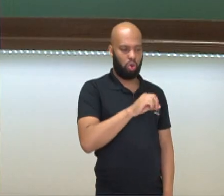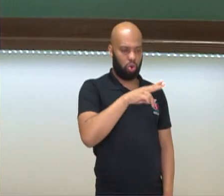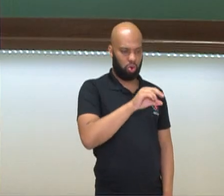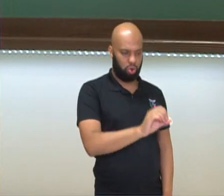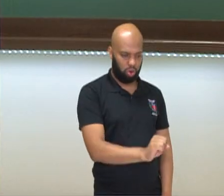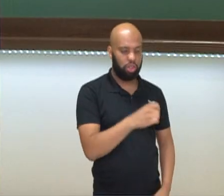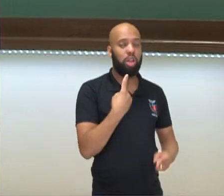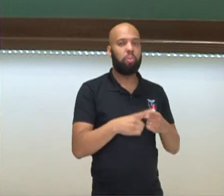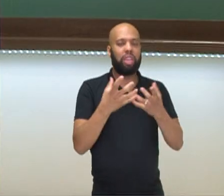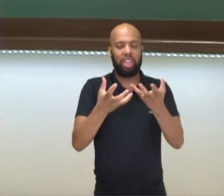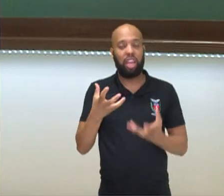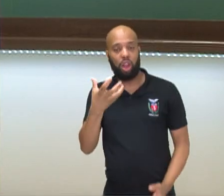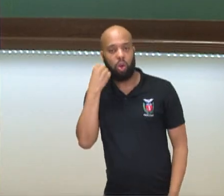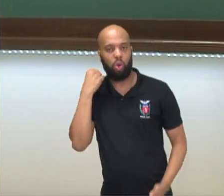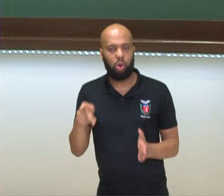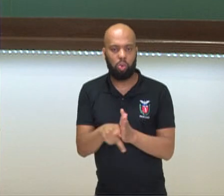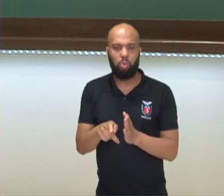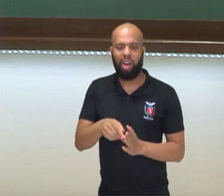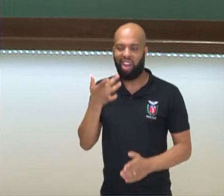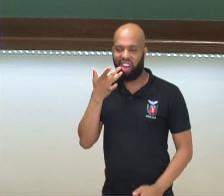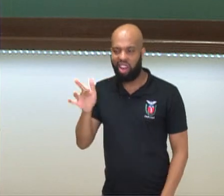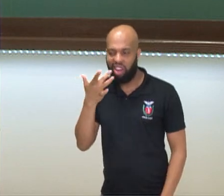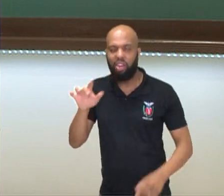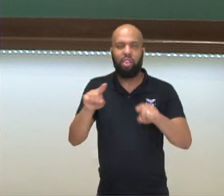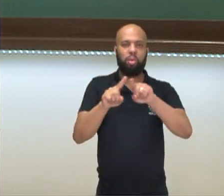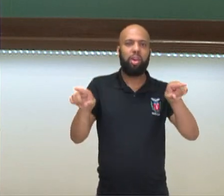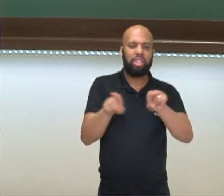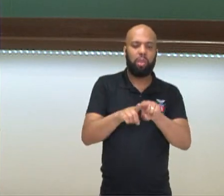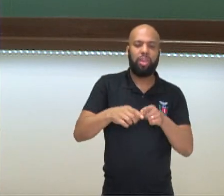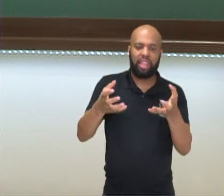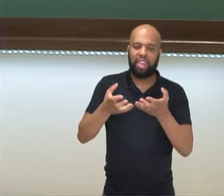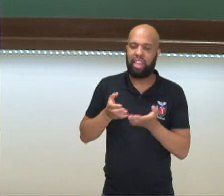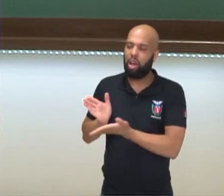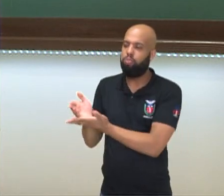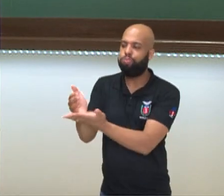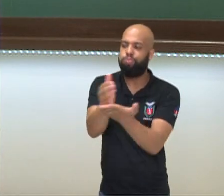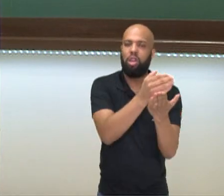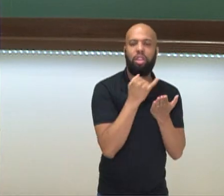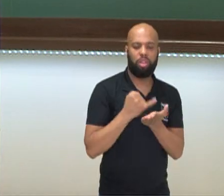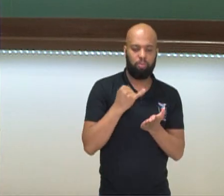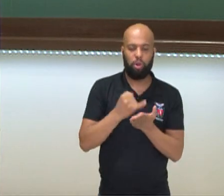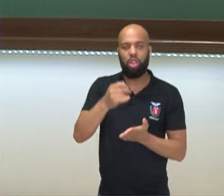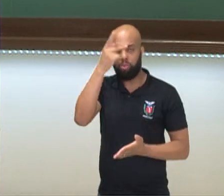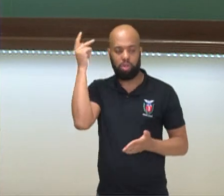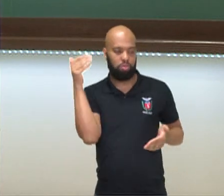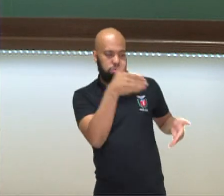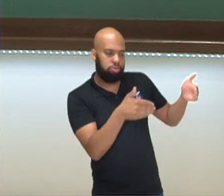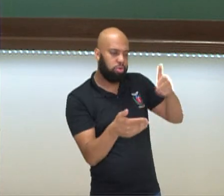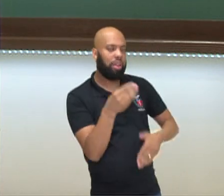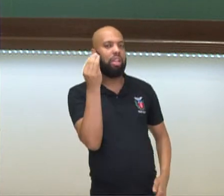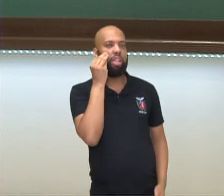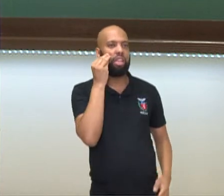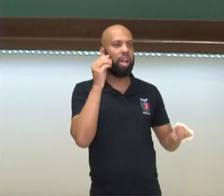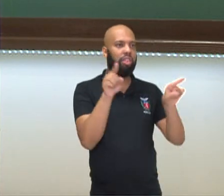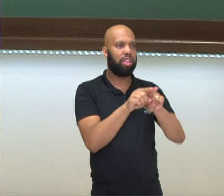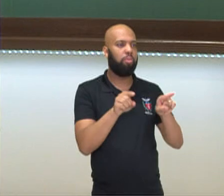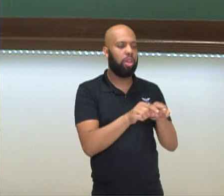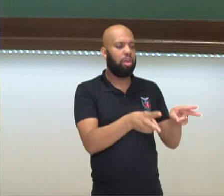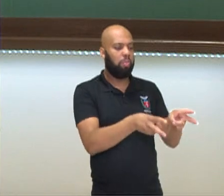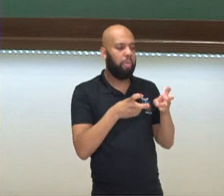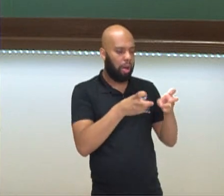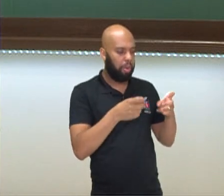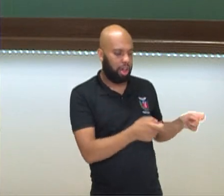com a exploração de ouro, era lucrar com os impostos de tanta gente que vinha, né, e tentava tomar essa exploração